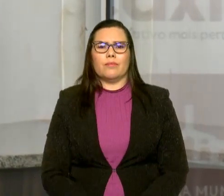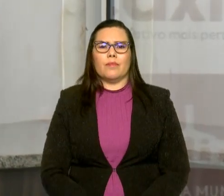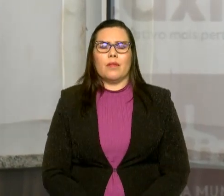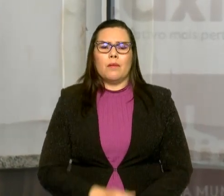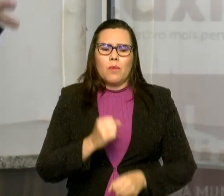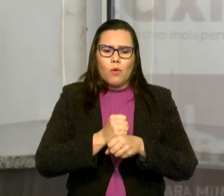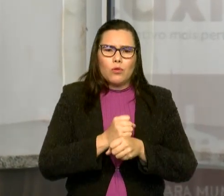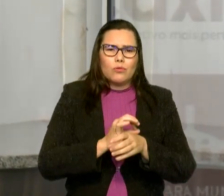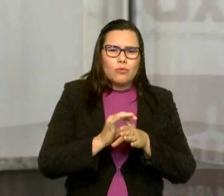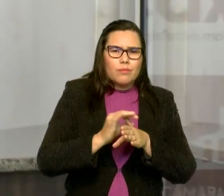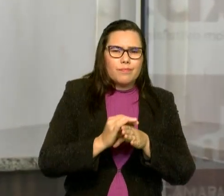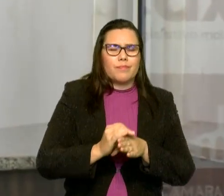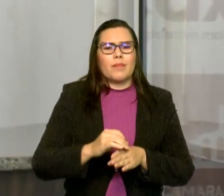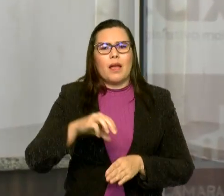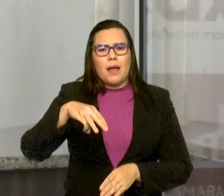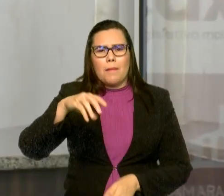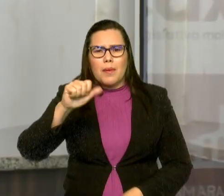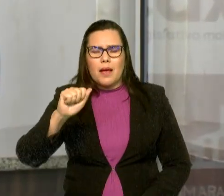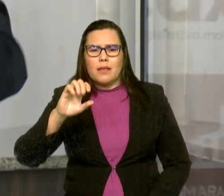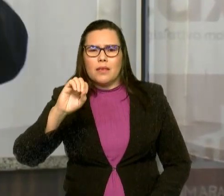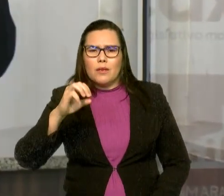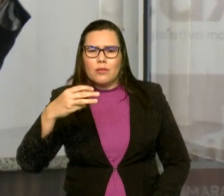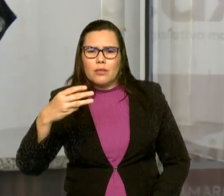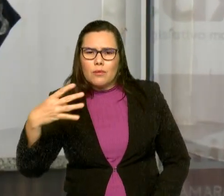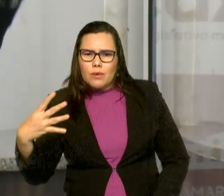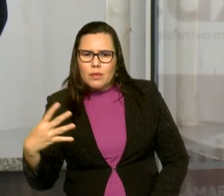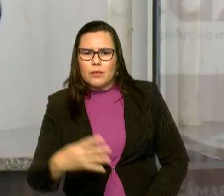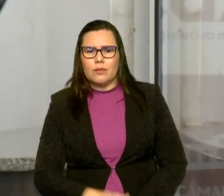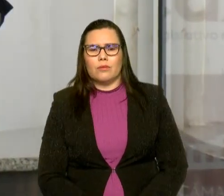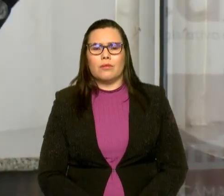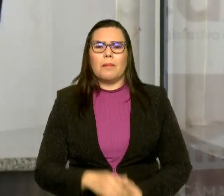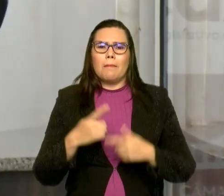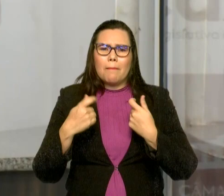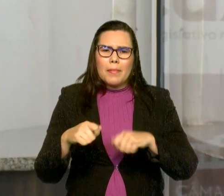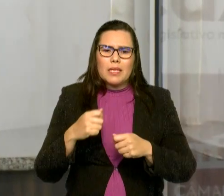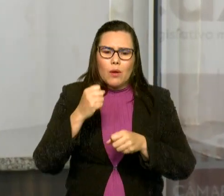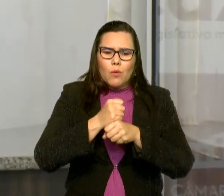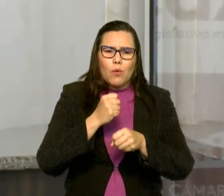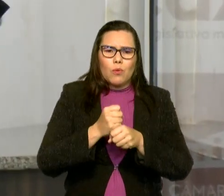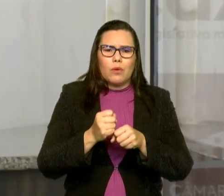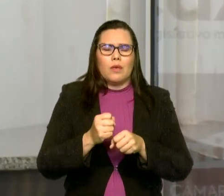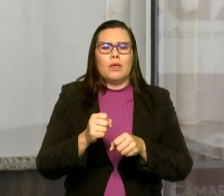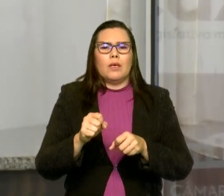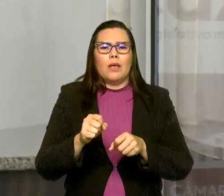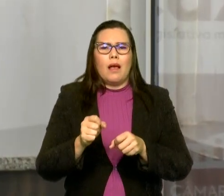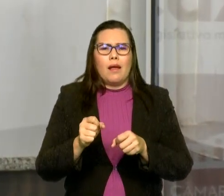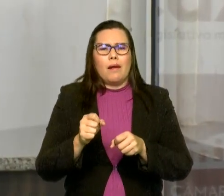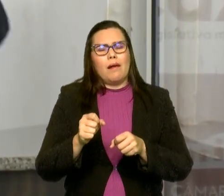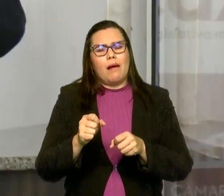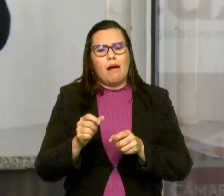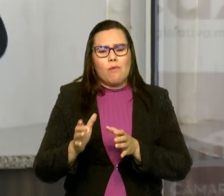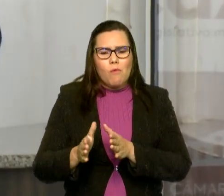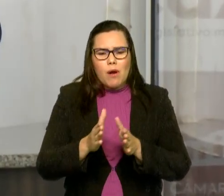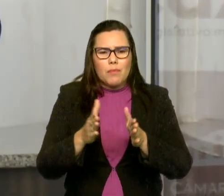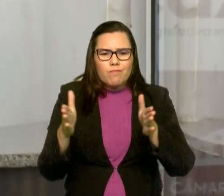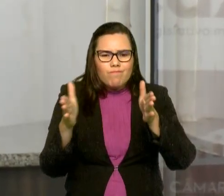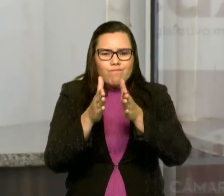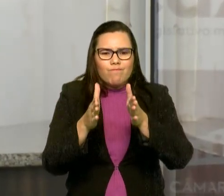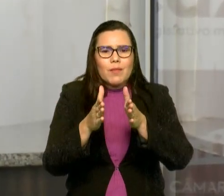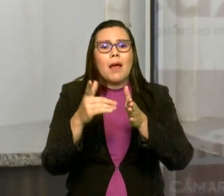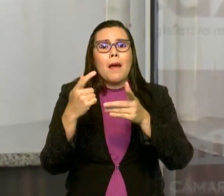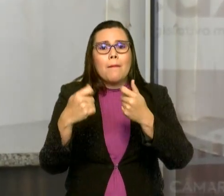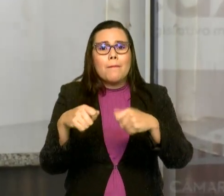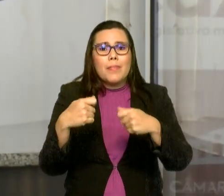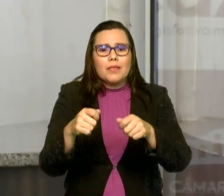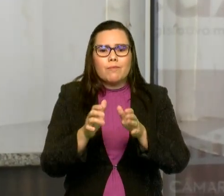MA-034, alargando e reforçando o asfalto, porque é hoje o maior polo de produção que está se abrindo no Maranhão,